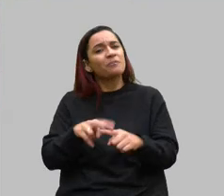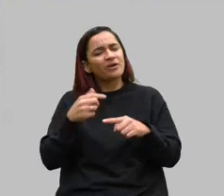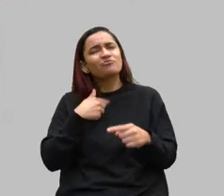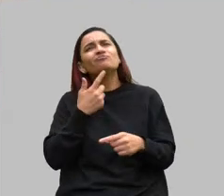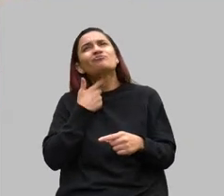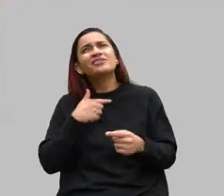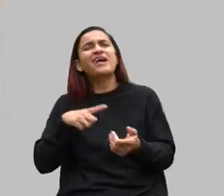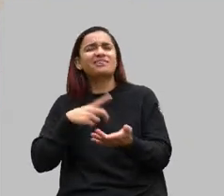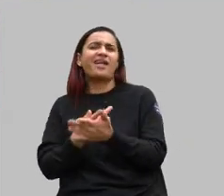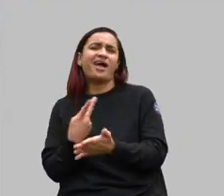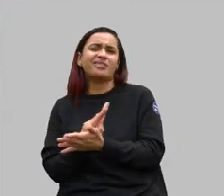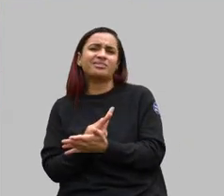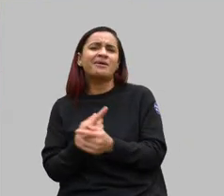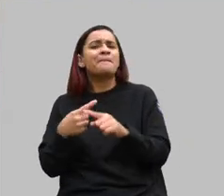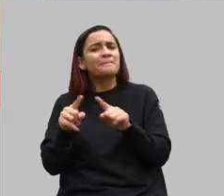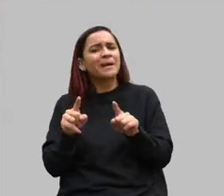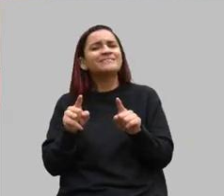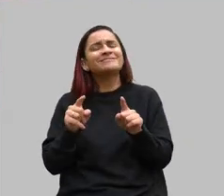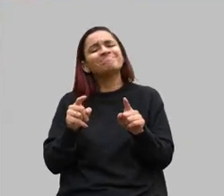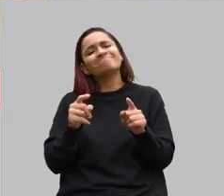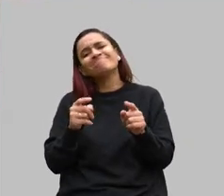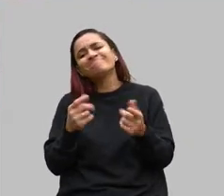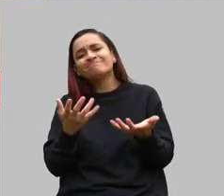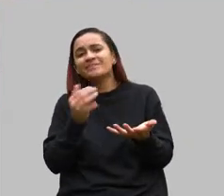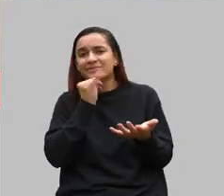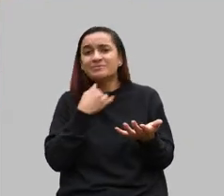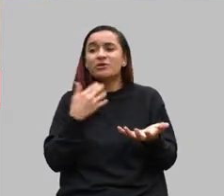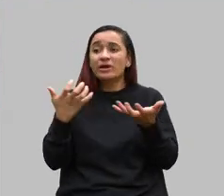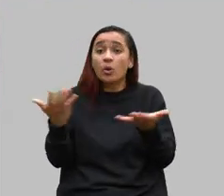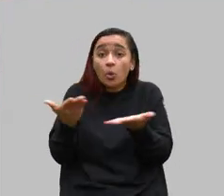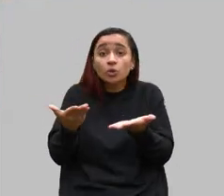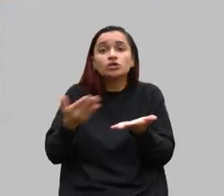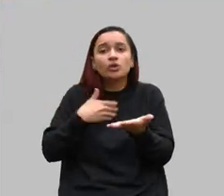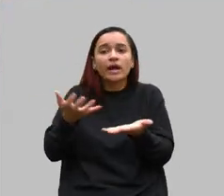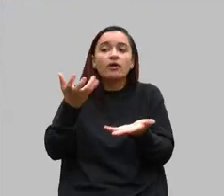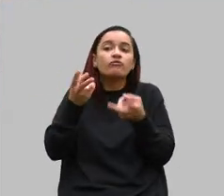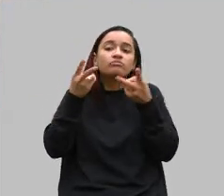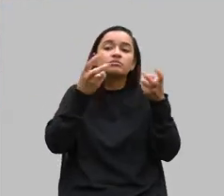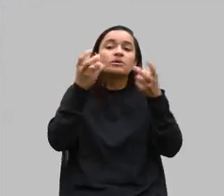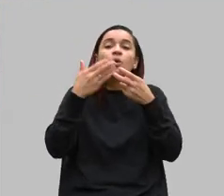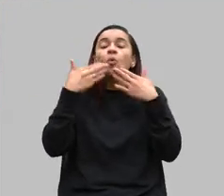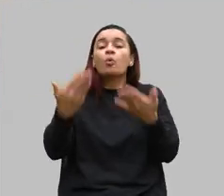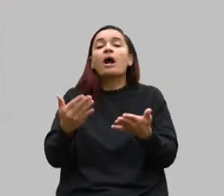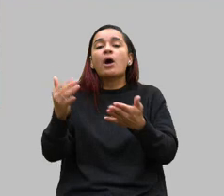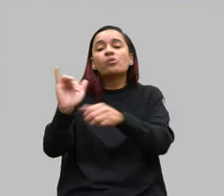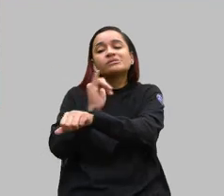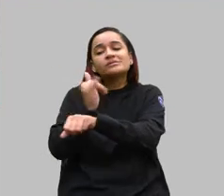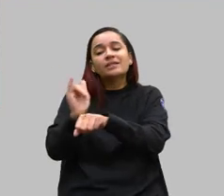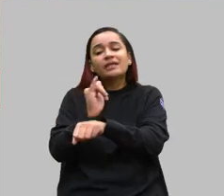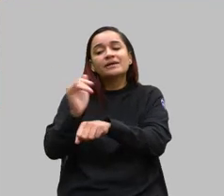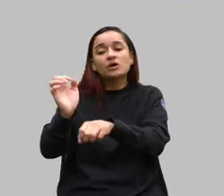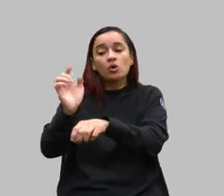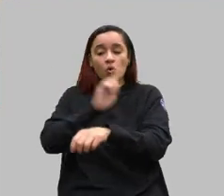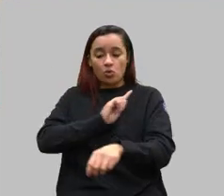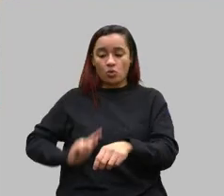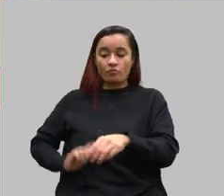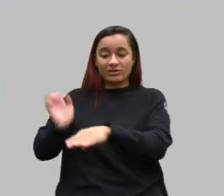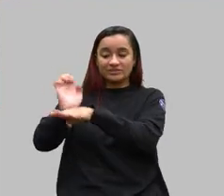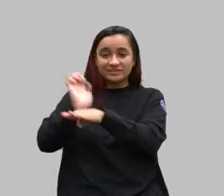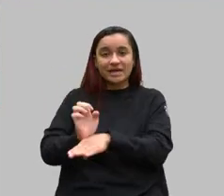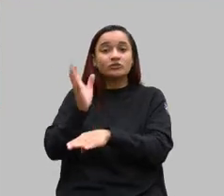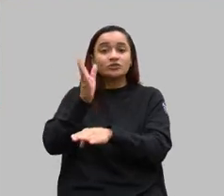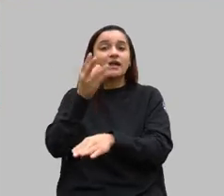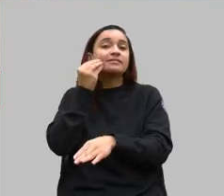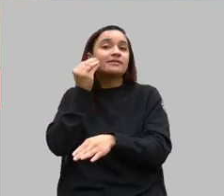e desejo muito ouvir aqui hoje todas as grandes iniciativas que o governo do estado tem tentado para negociar condições